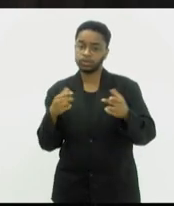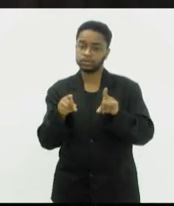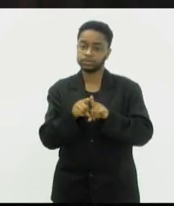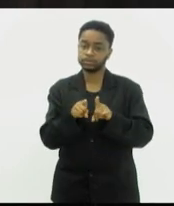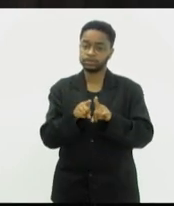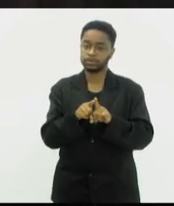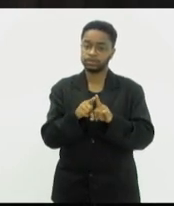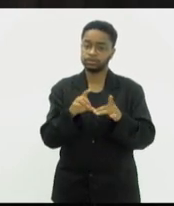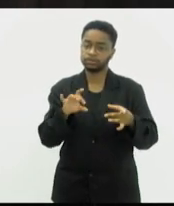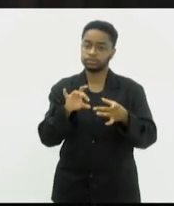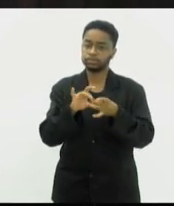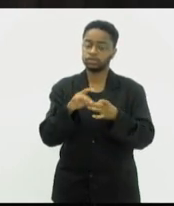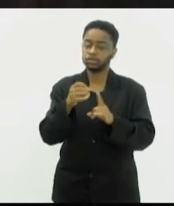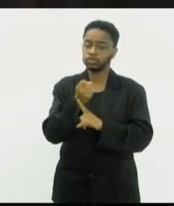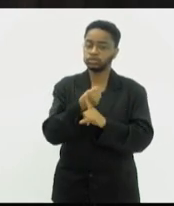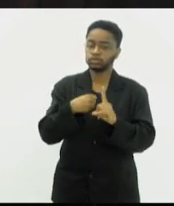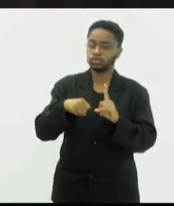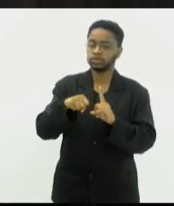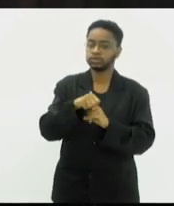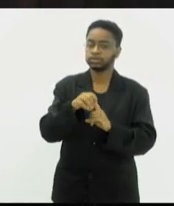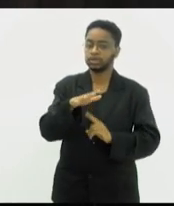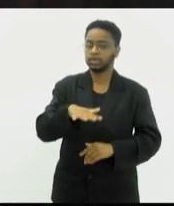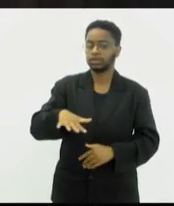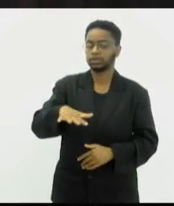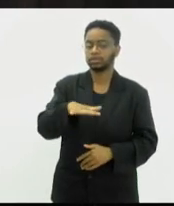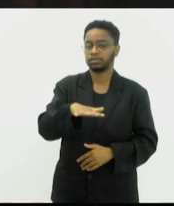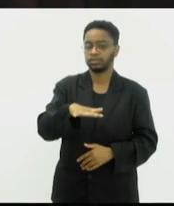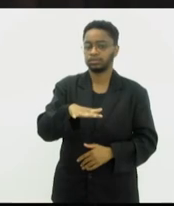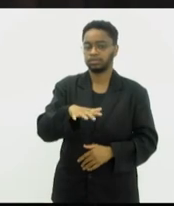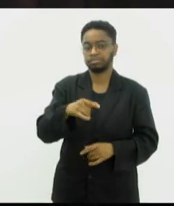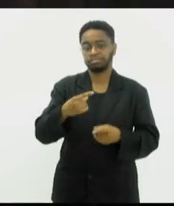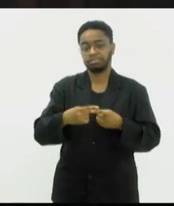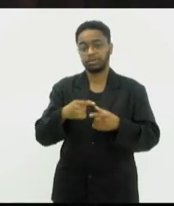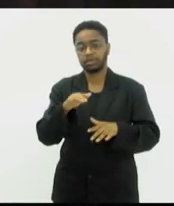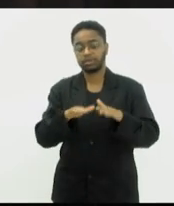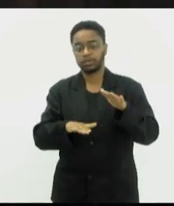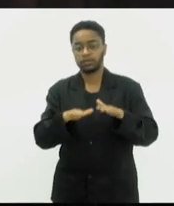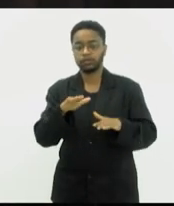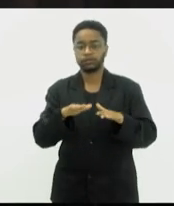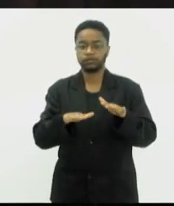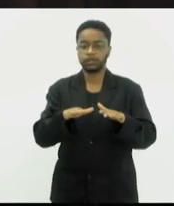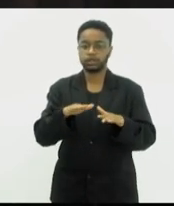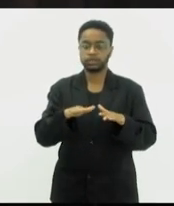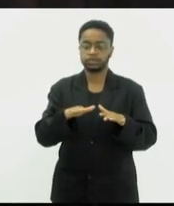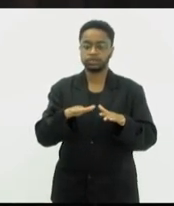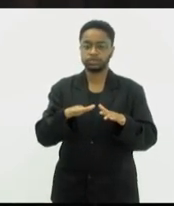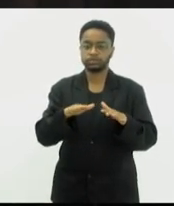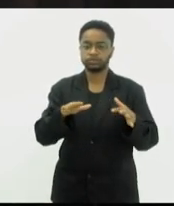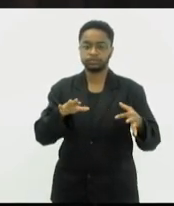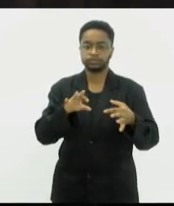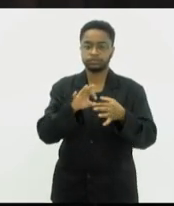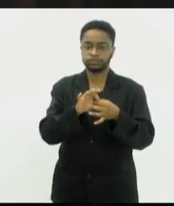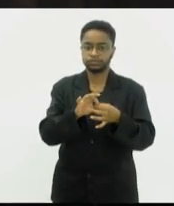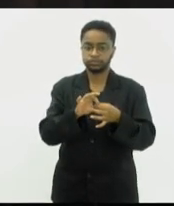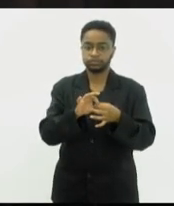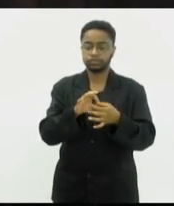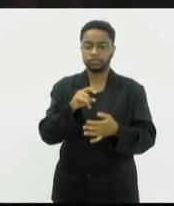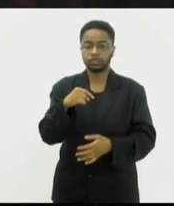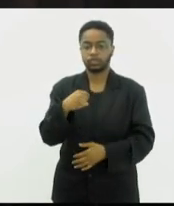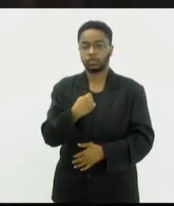caráter sociológico, que talvez vá remeter à